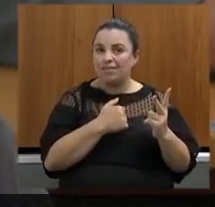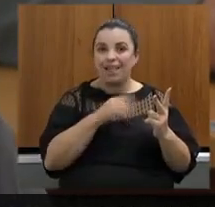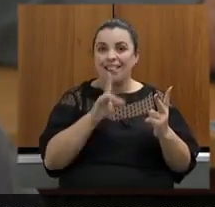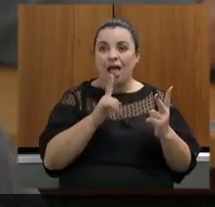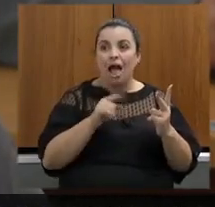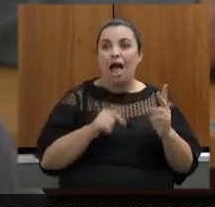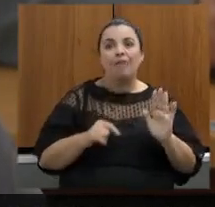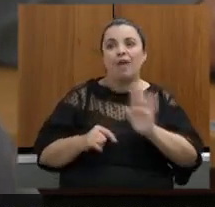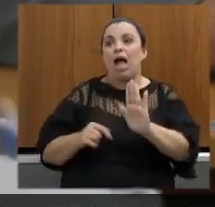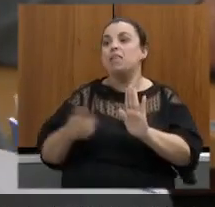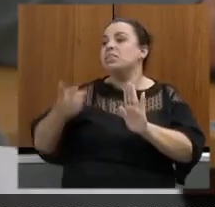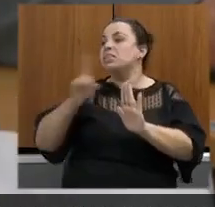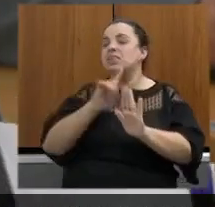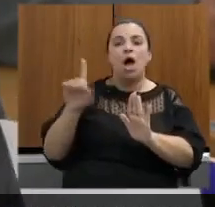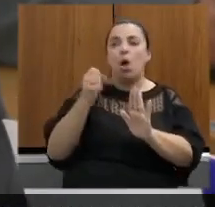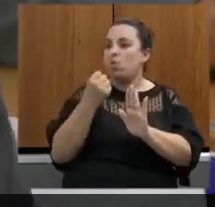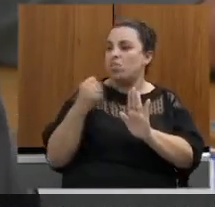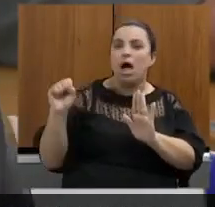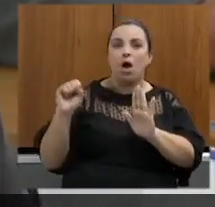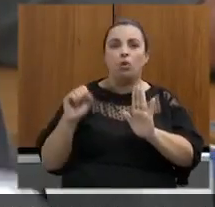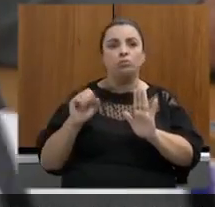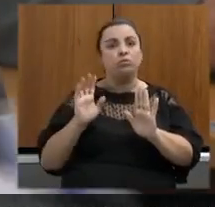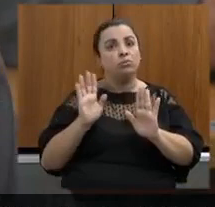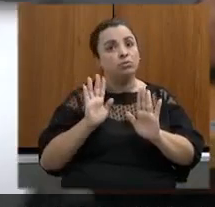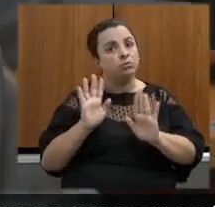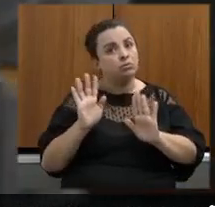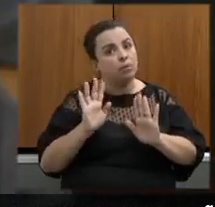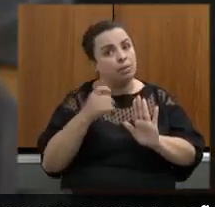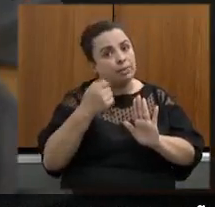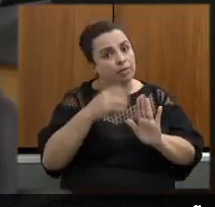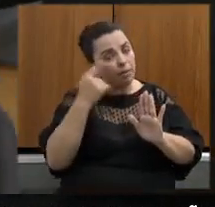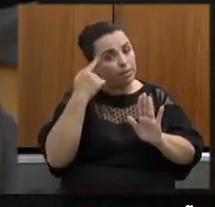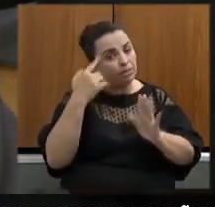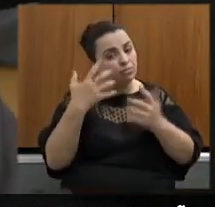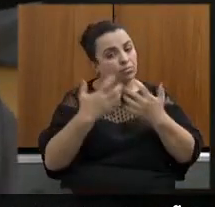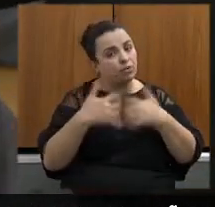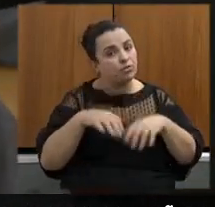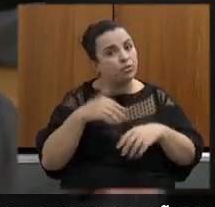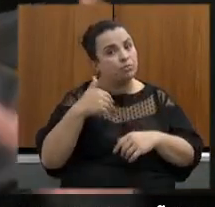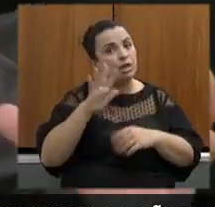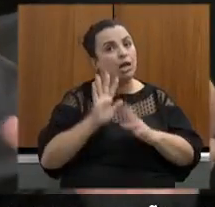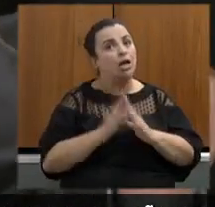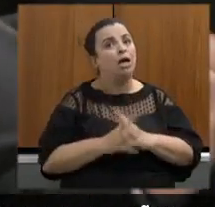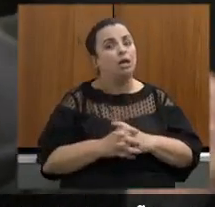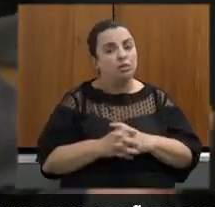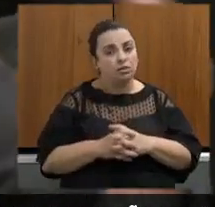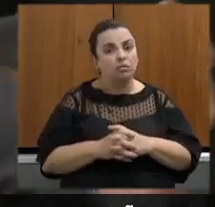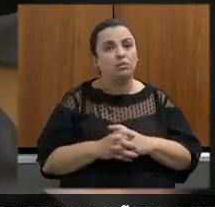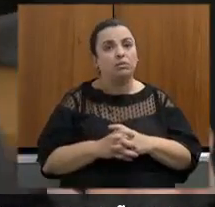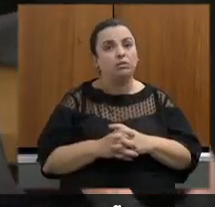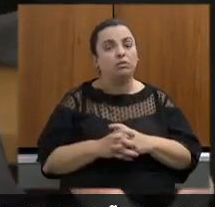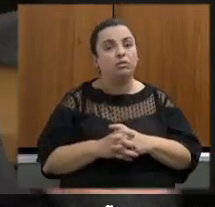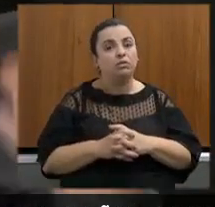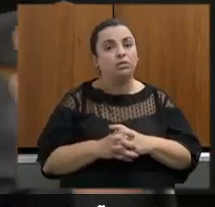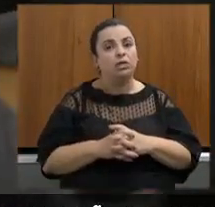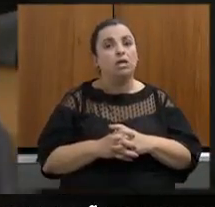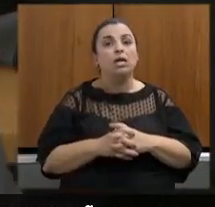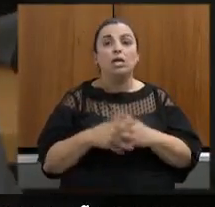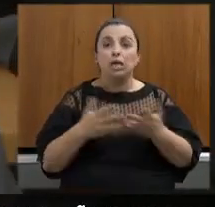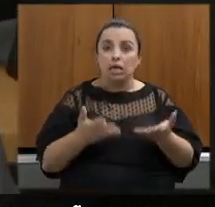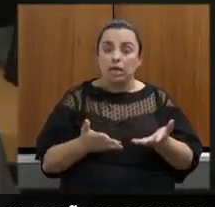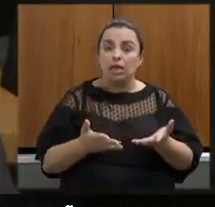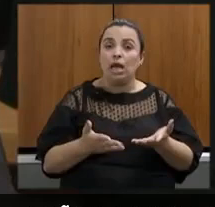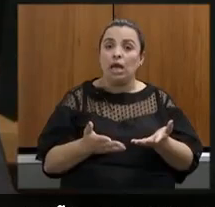não na harald recompôs efetivo na hora de contratar o chamar aproveitando E aí sim para tratar da economicidade